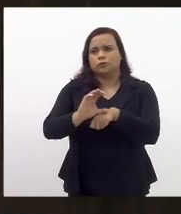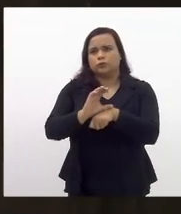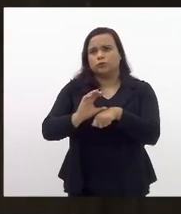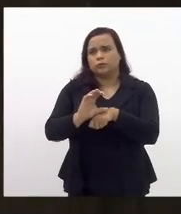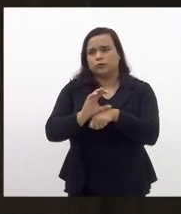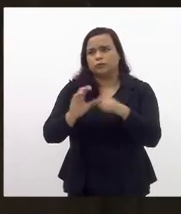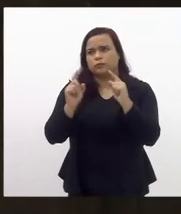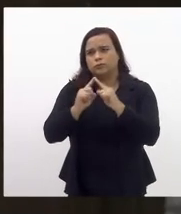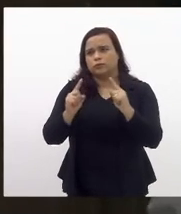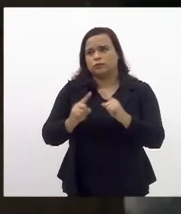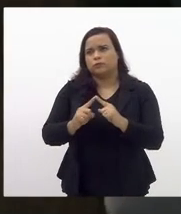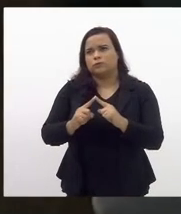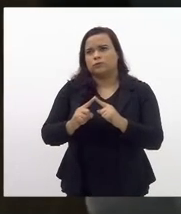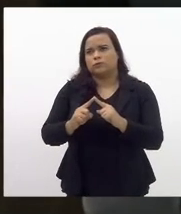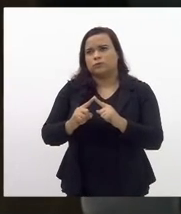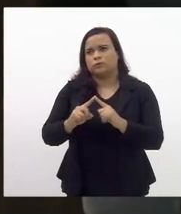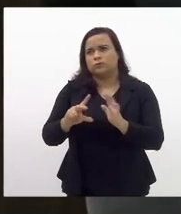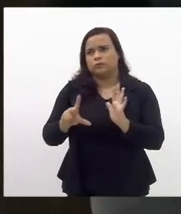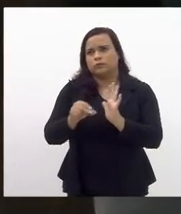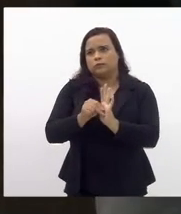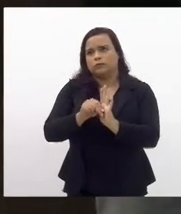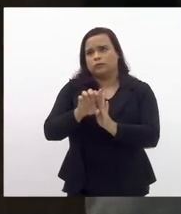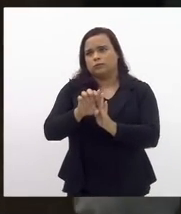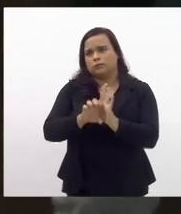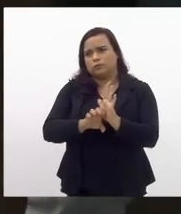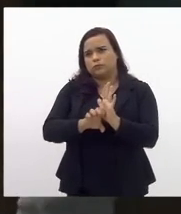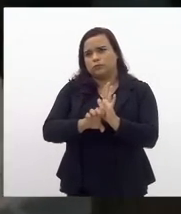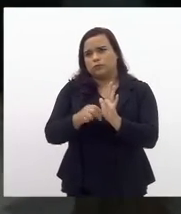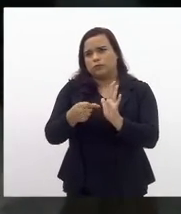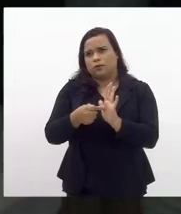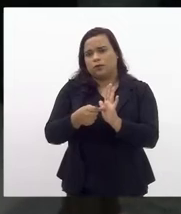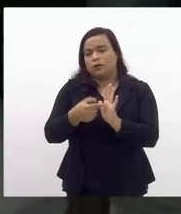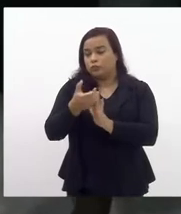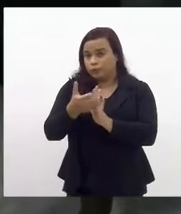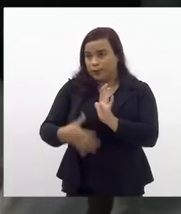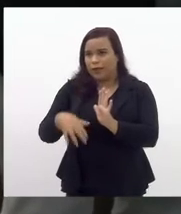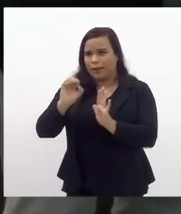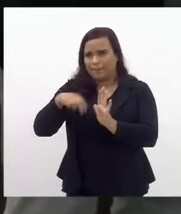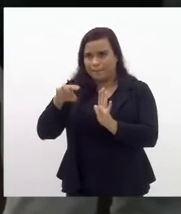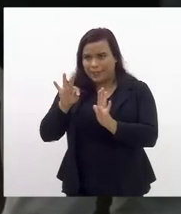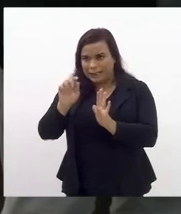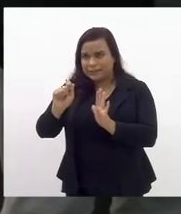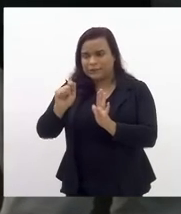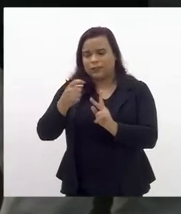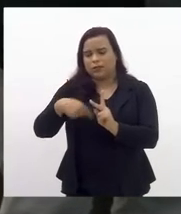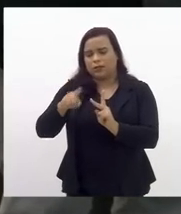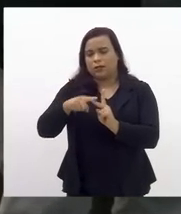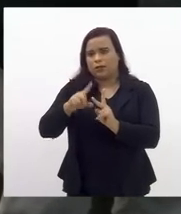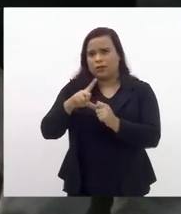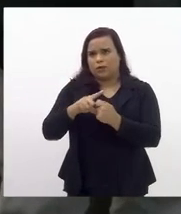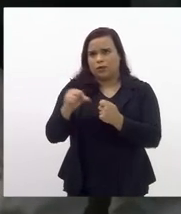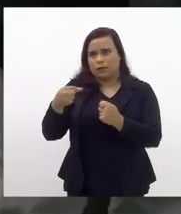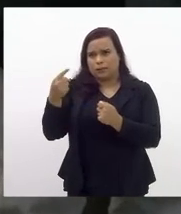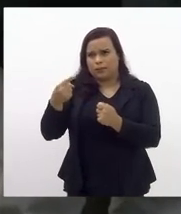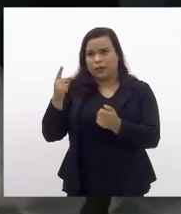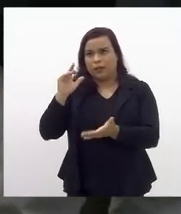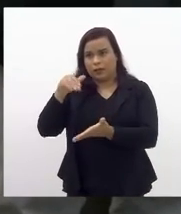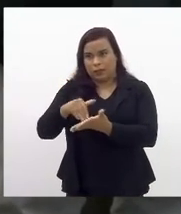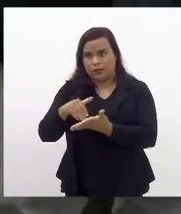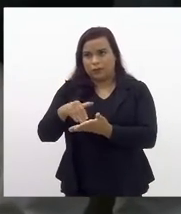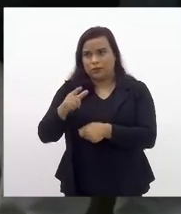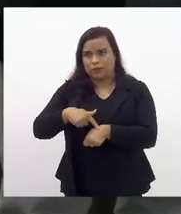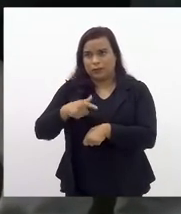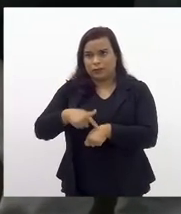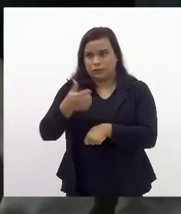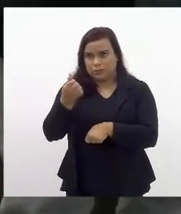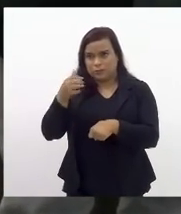constitucionalidade com emenda, na emenda e no artigo 1º. Obrigado. E apresento até às 18 horas.